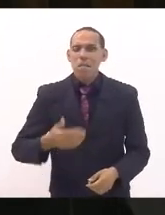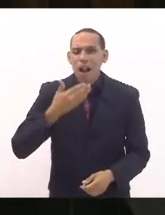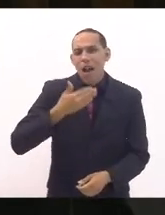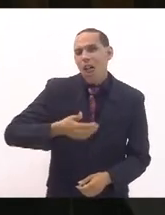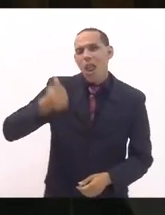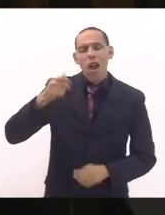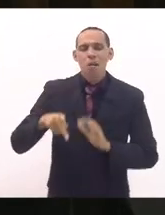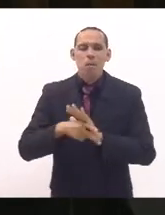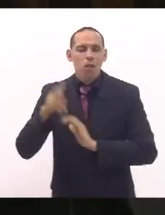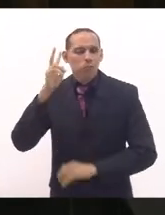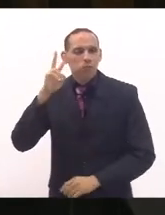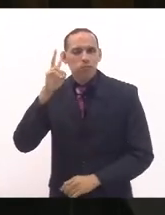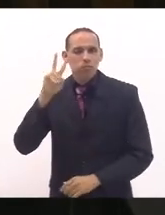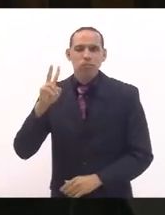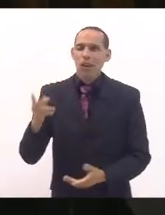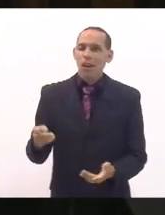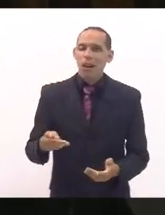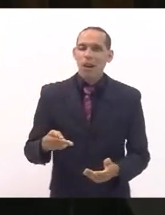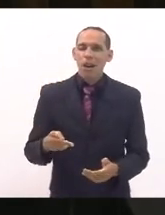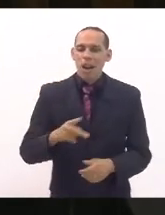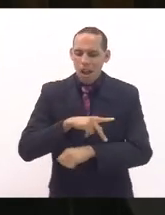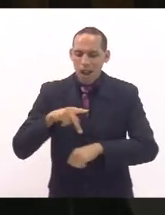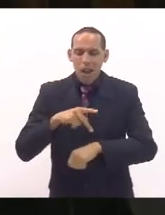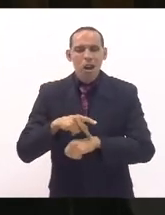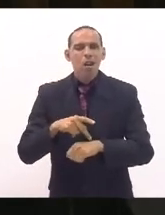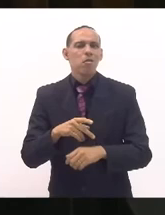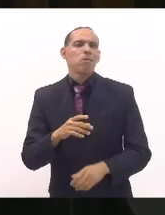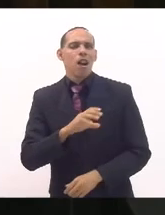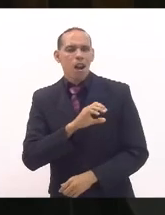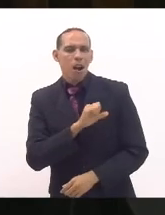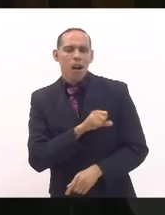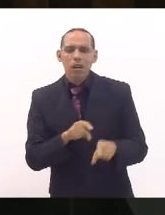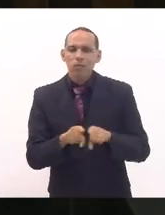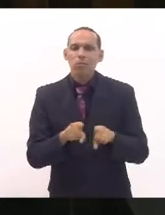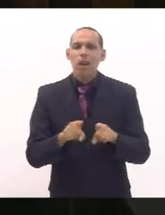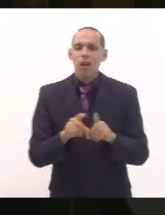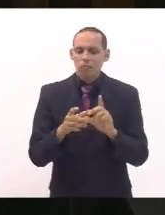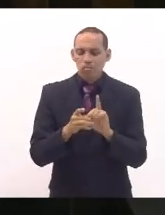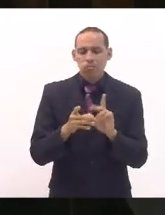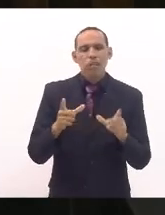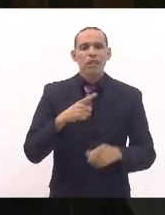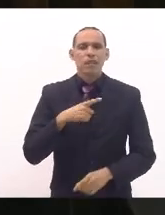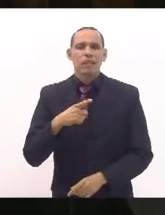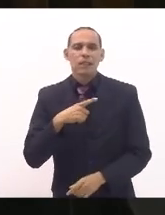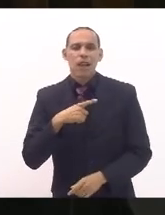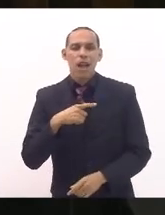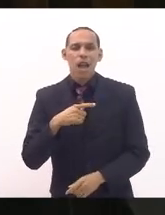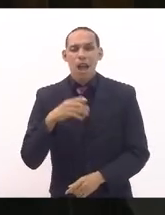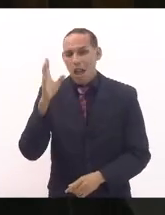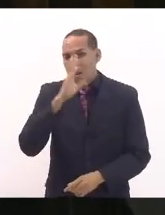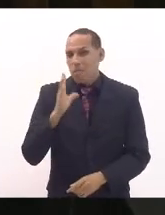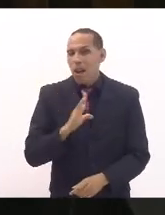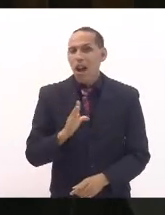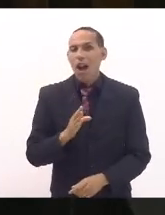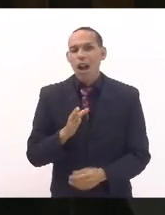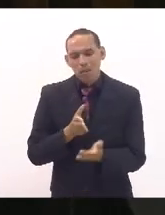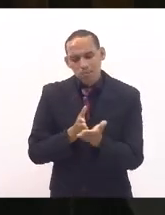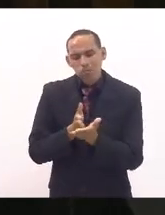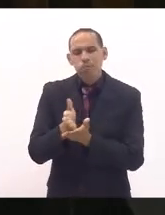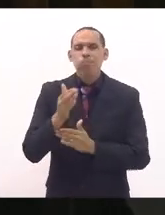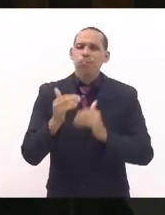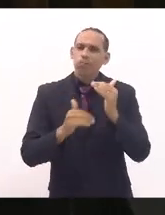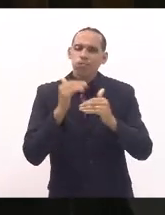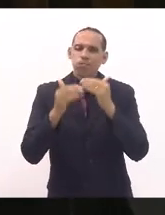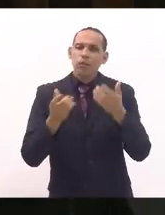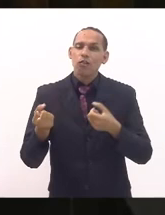história. Um governo patriótico, um governo democrático, um governo que está colocando o Brasil na rota do